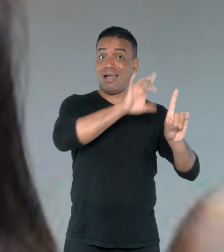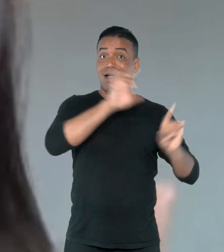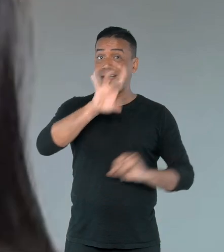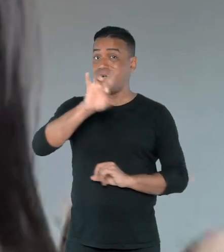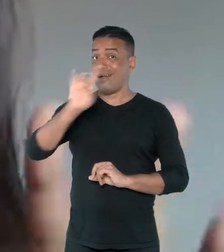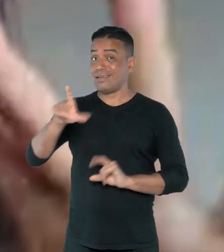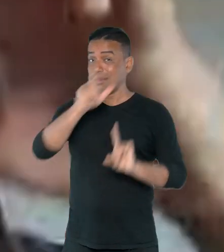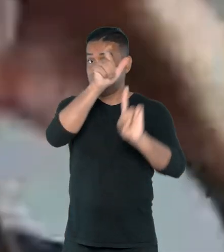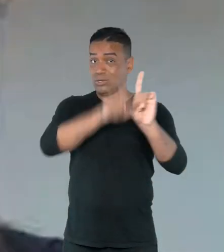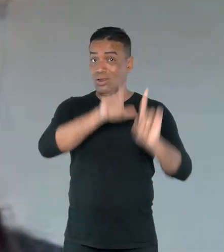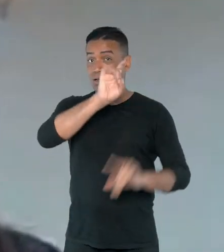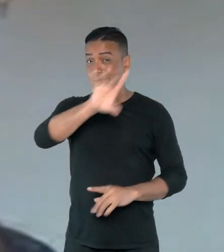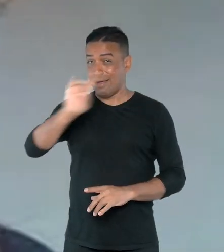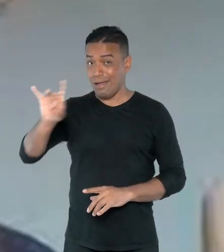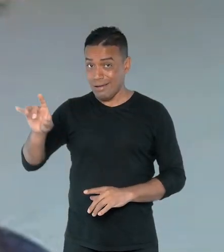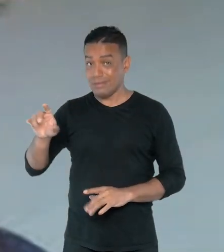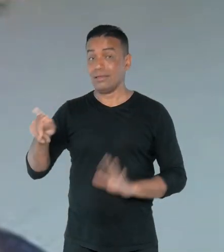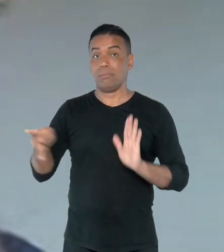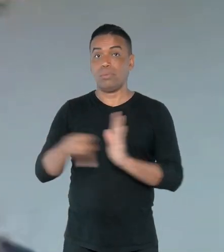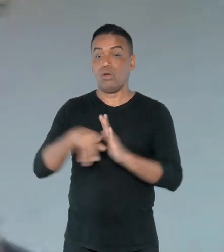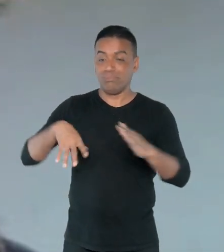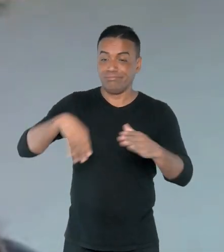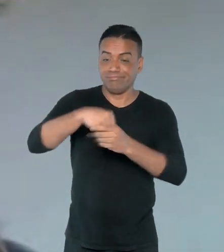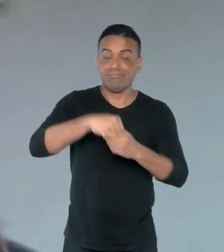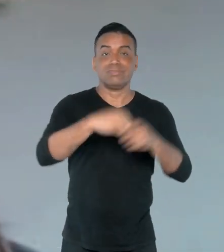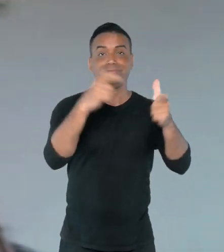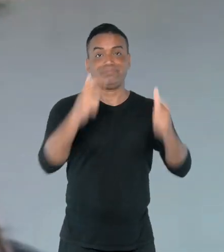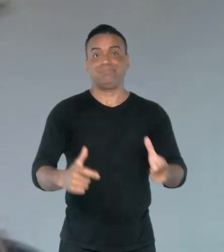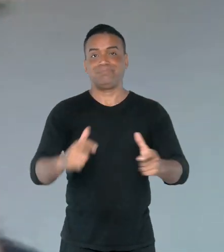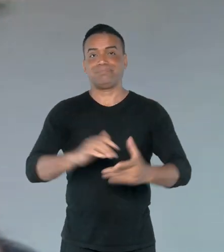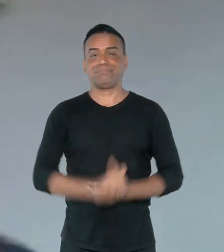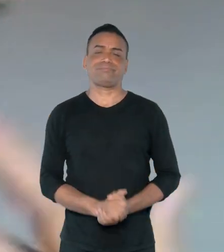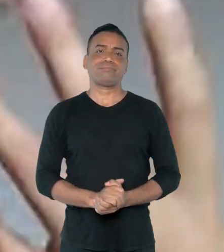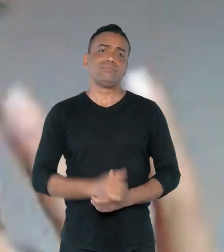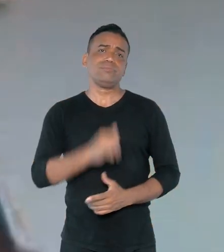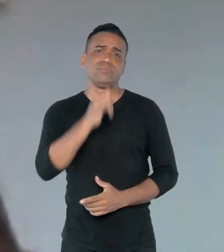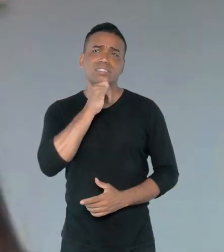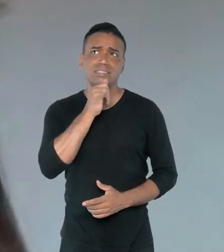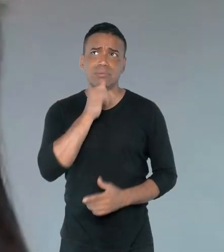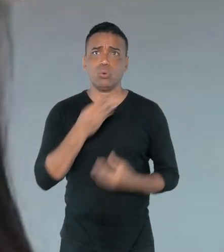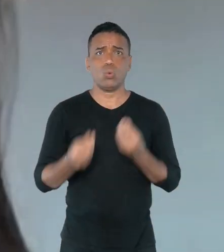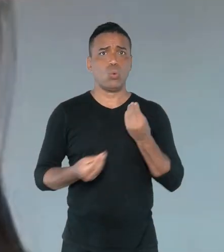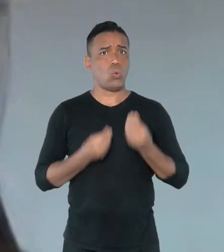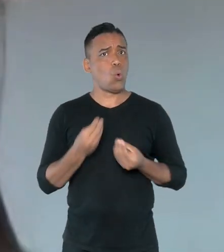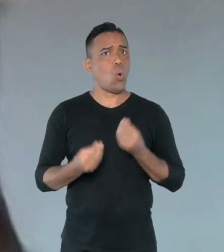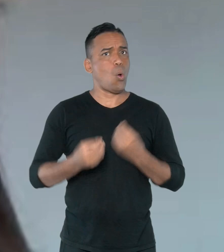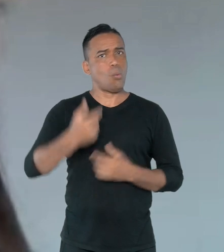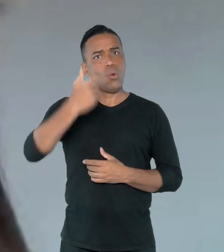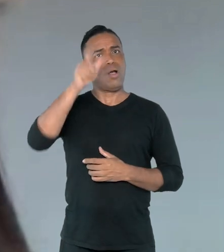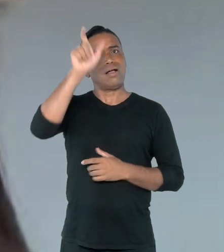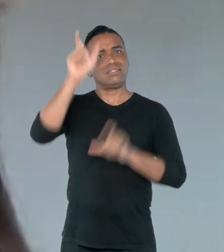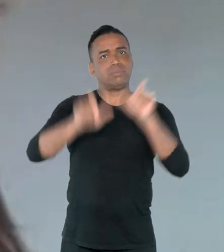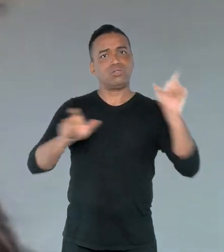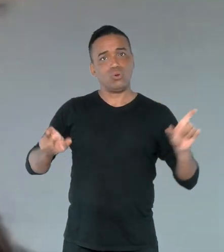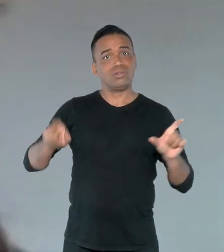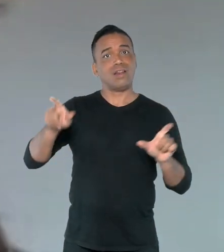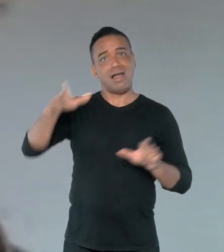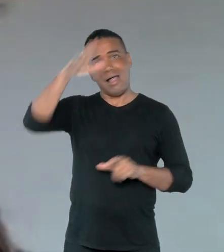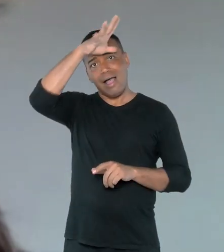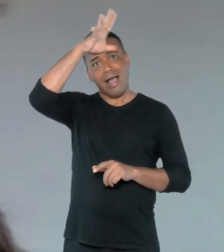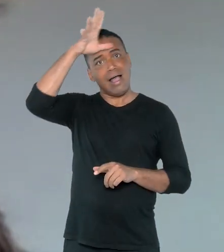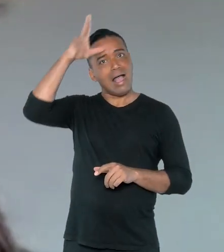ele pertence a essa região, né? Então, por exemplo, como as pessoas na Amazônia se